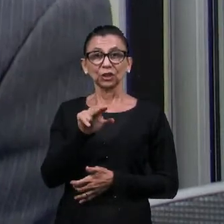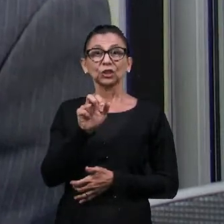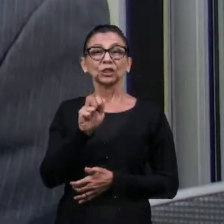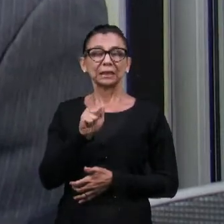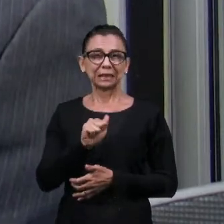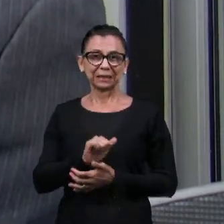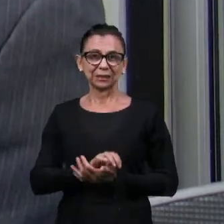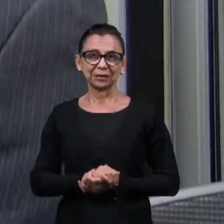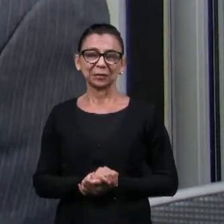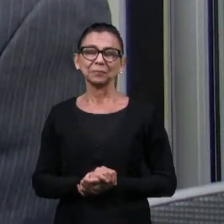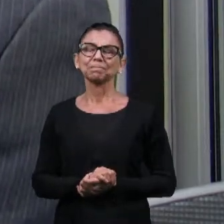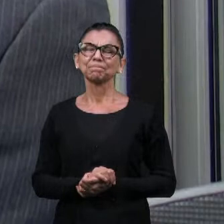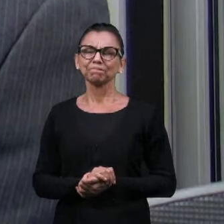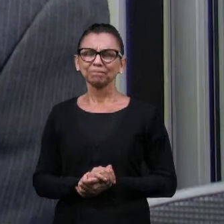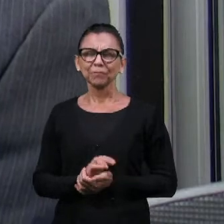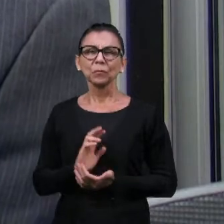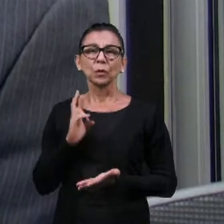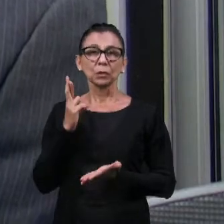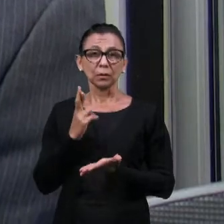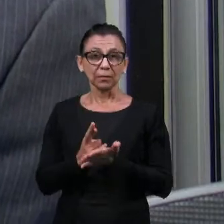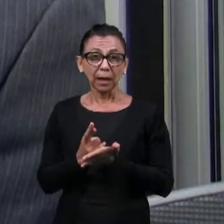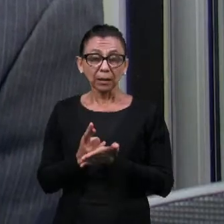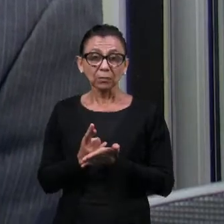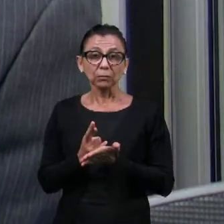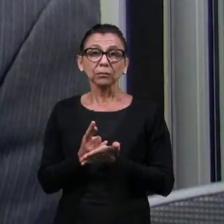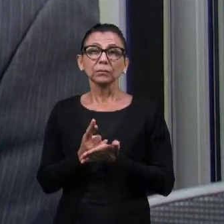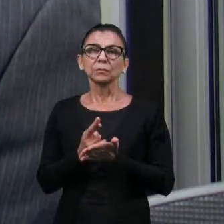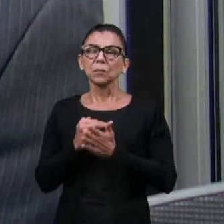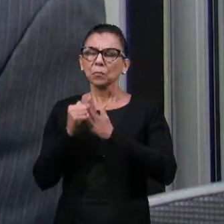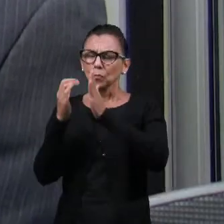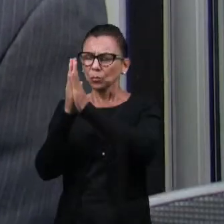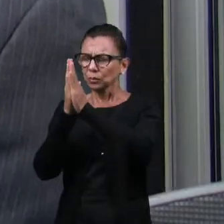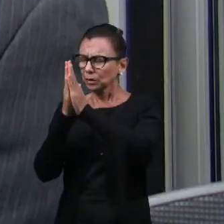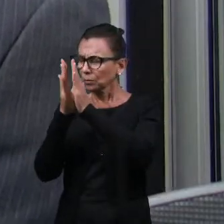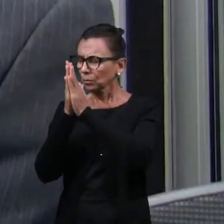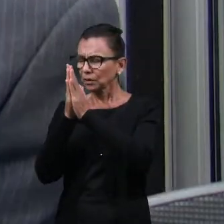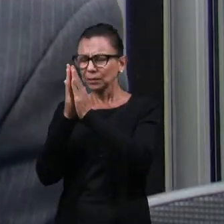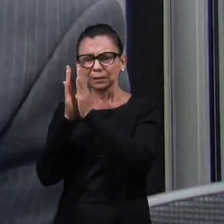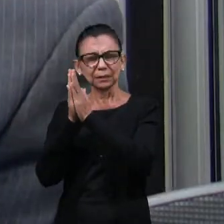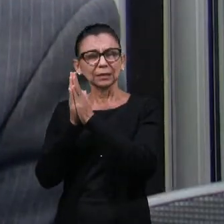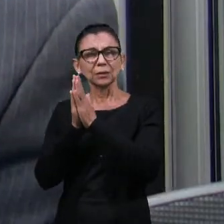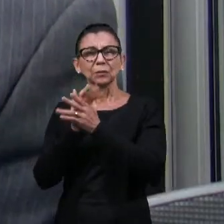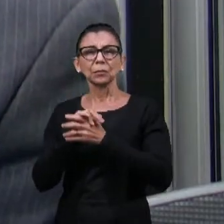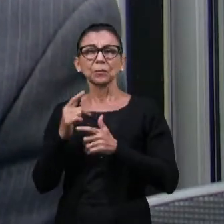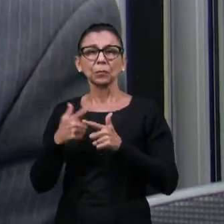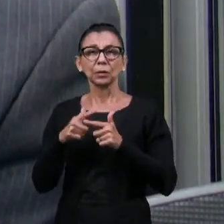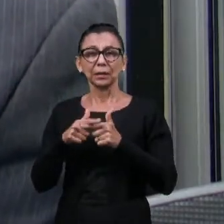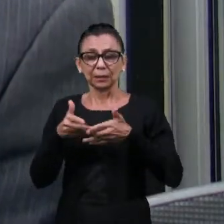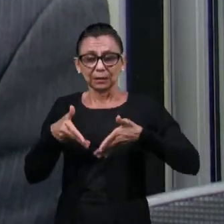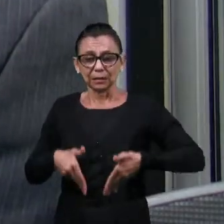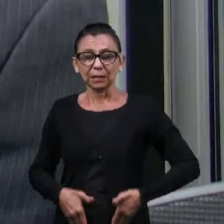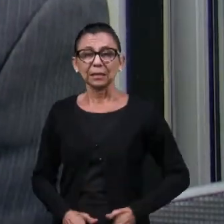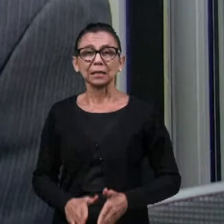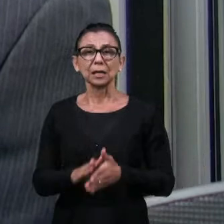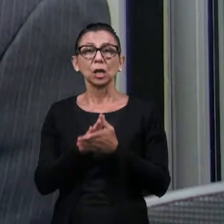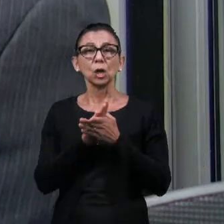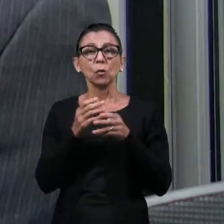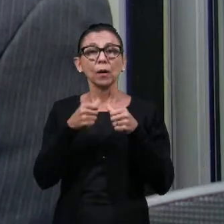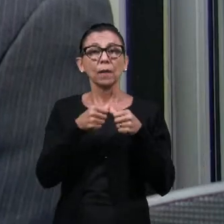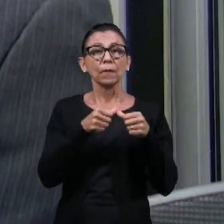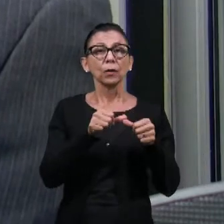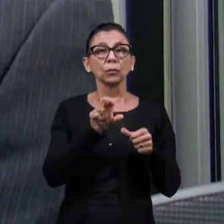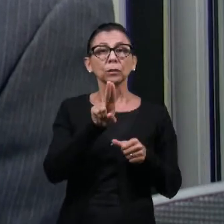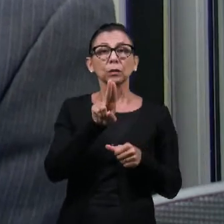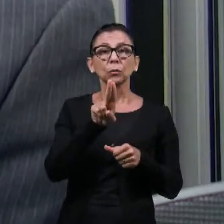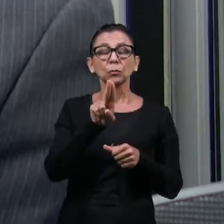Betina, foi fruto de oração, nasceu, teve necessidade de ficar internado um período, né, na UTI, a igreja